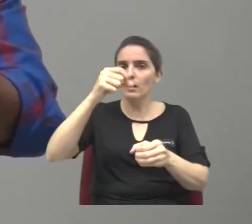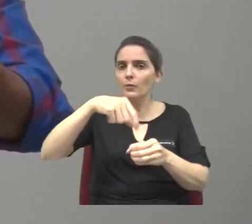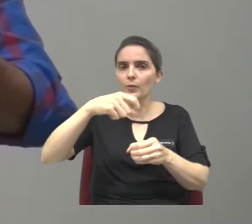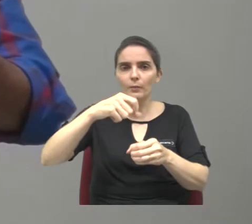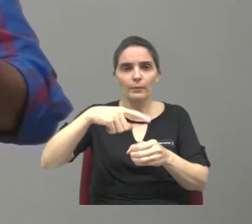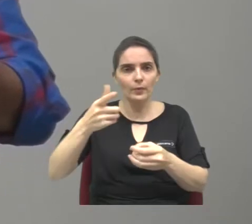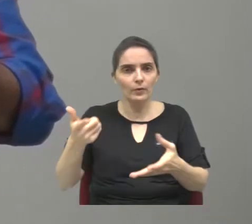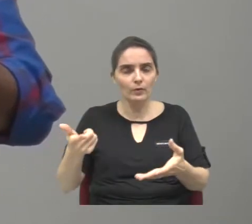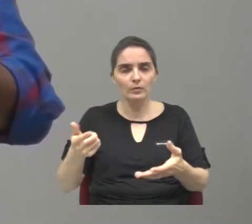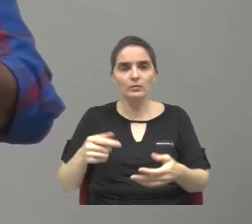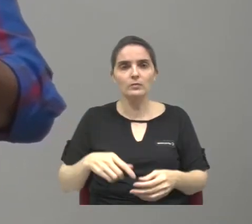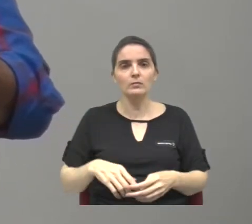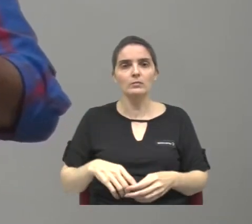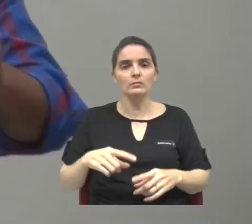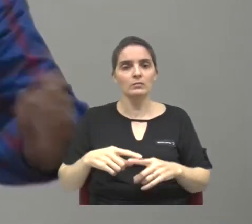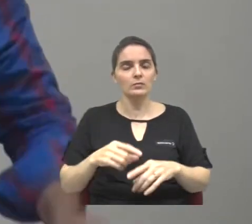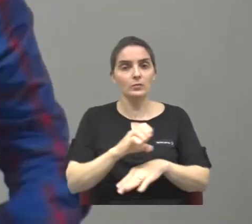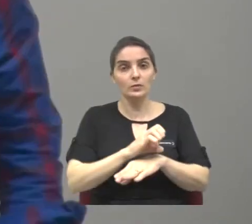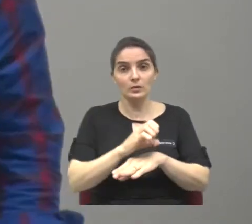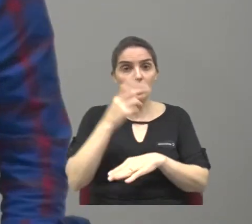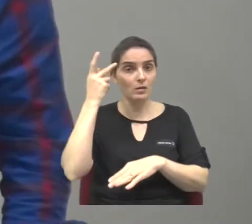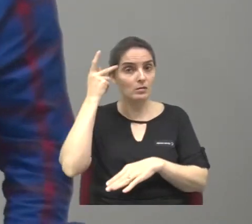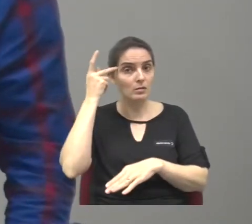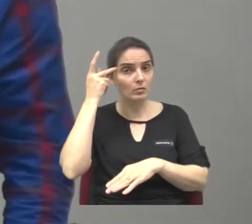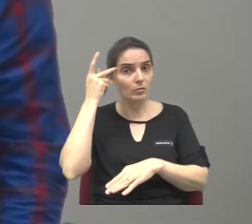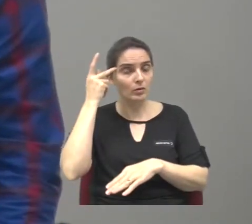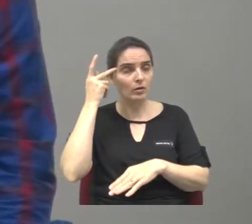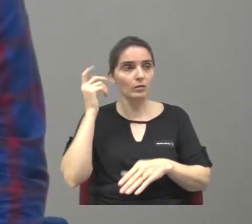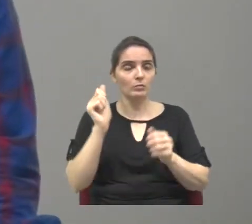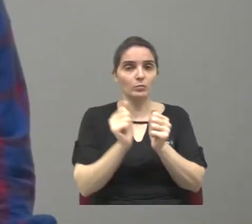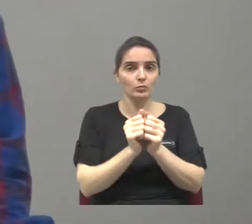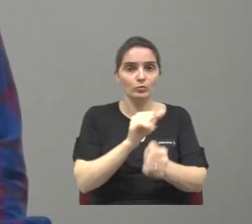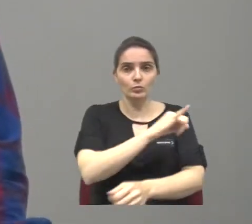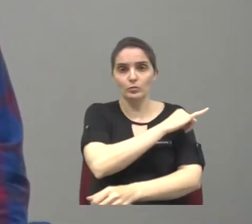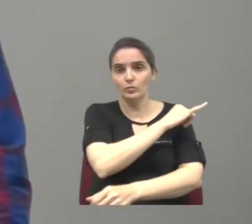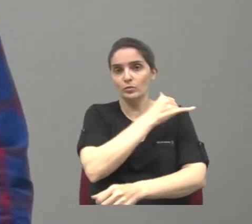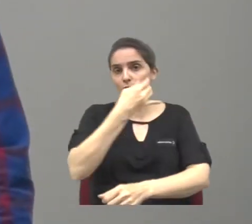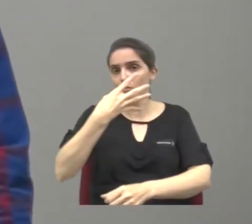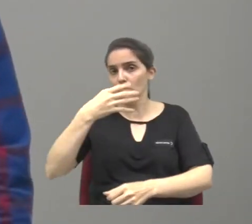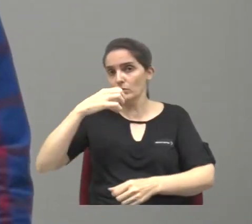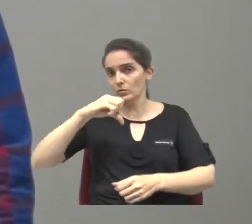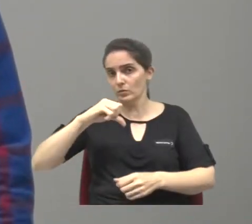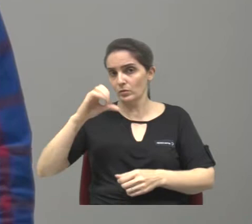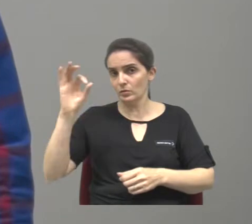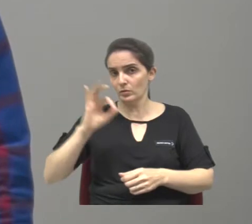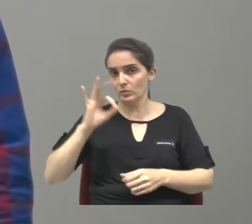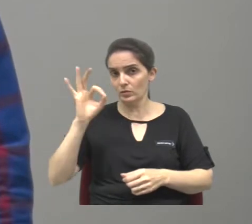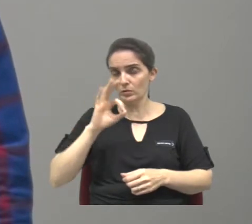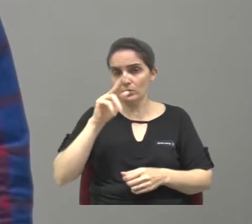Só o Estado de São Paulo e o Rio de Janeiro somam 49% do PIB do Brasil.